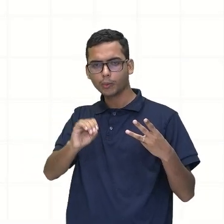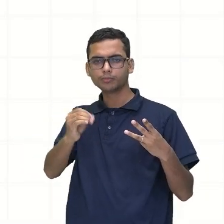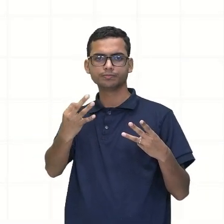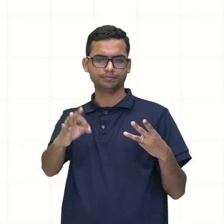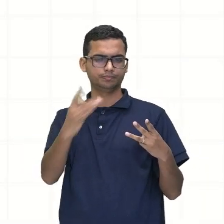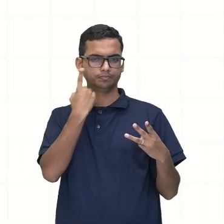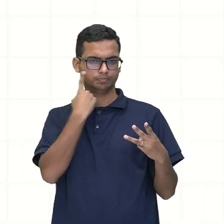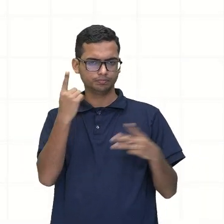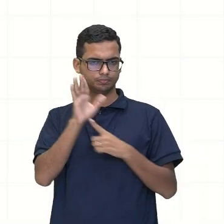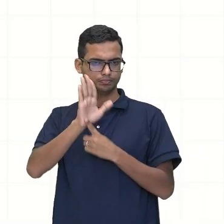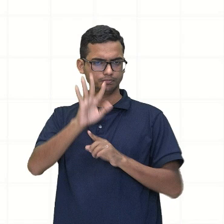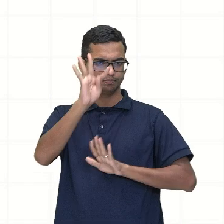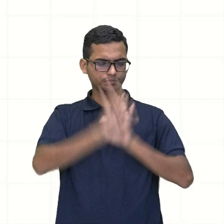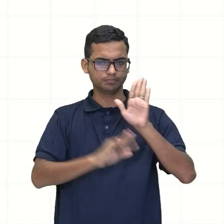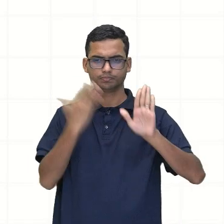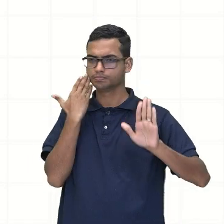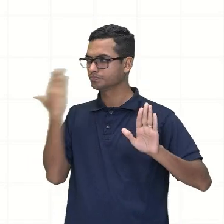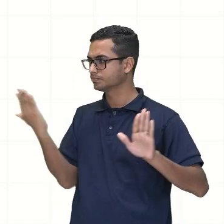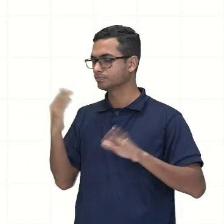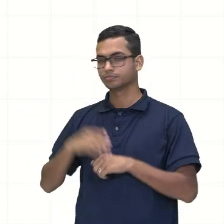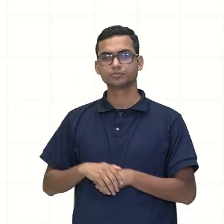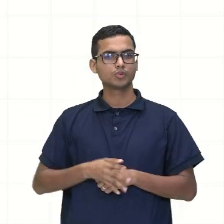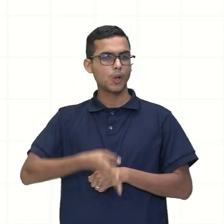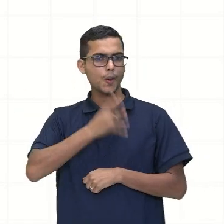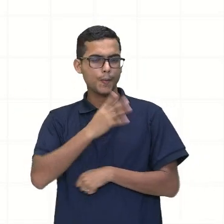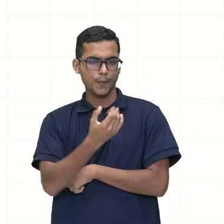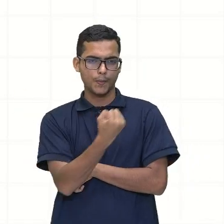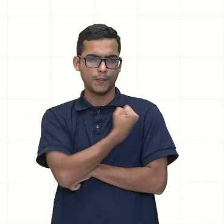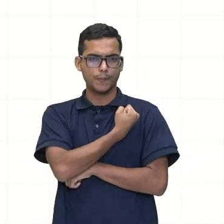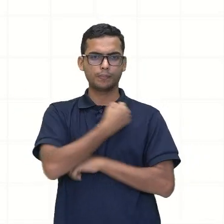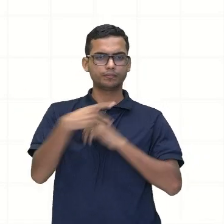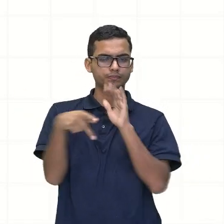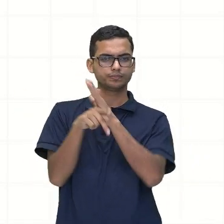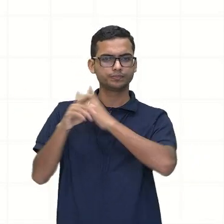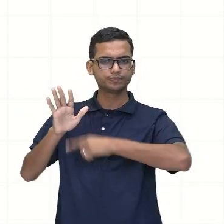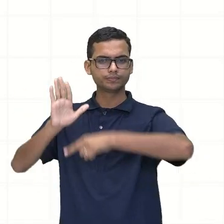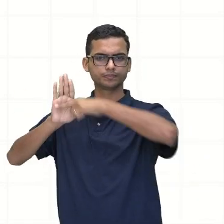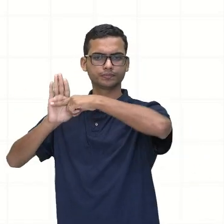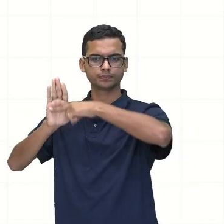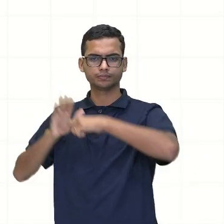Então vamos aqui ao nosso texto. Conhecendo os números negativos,